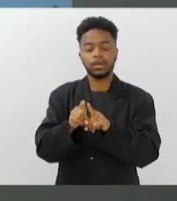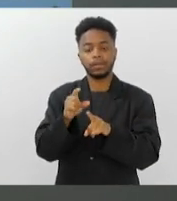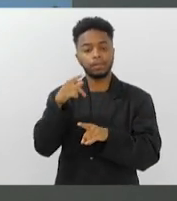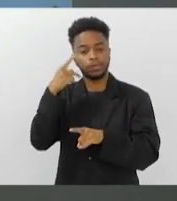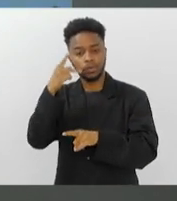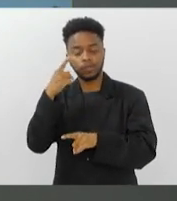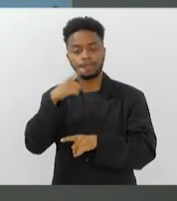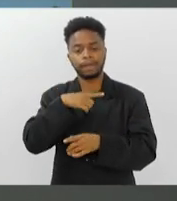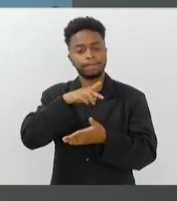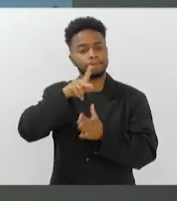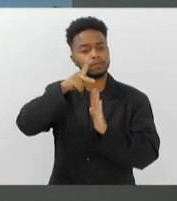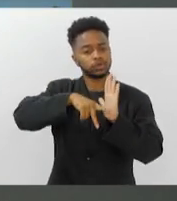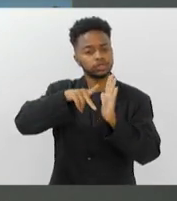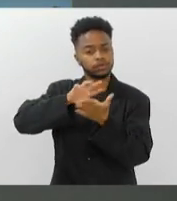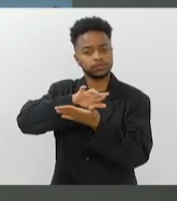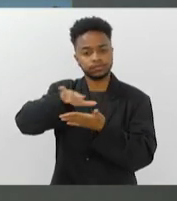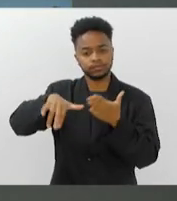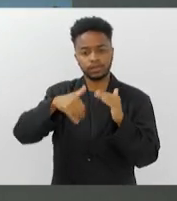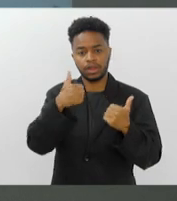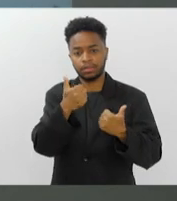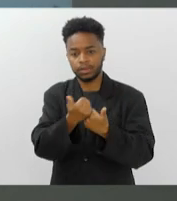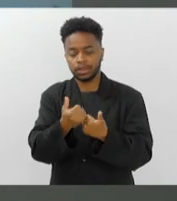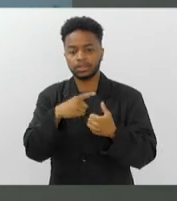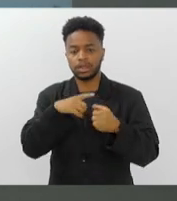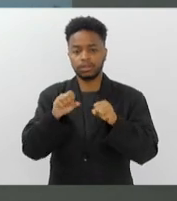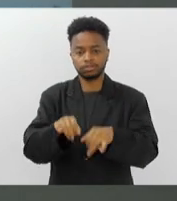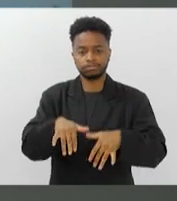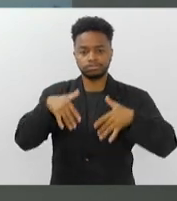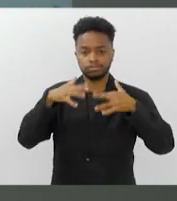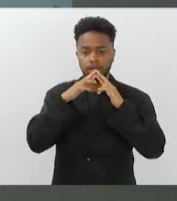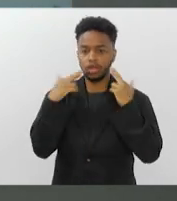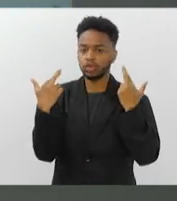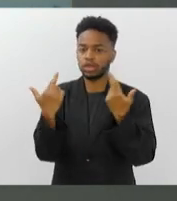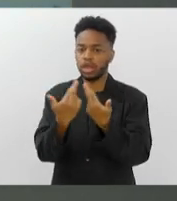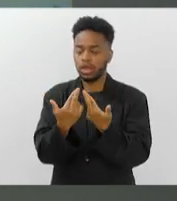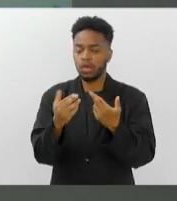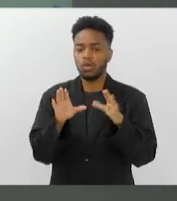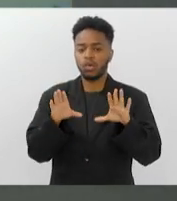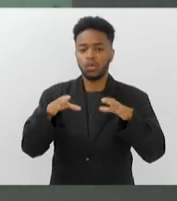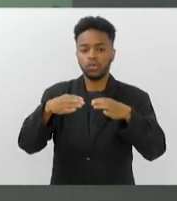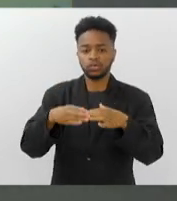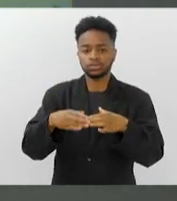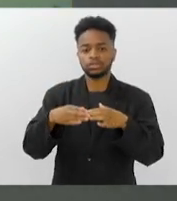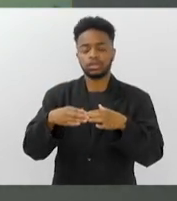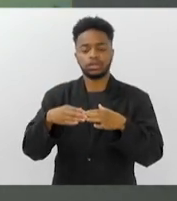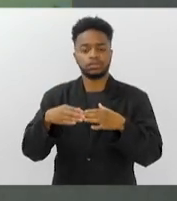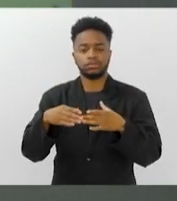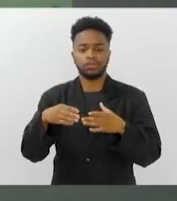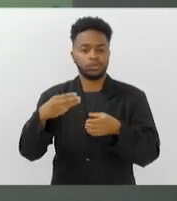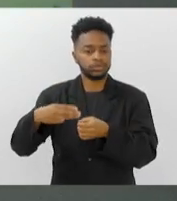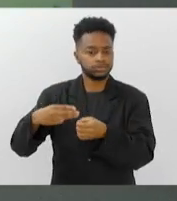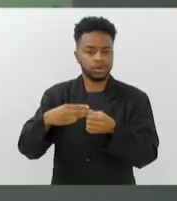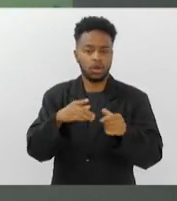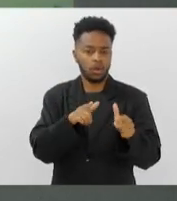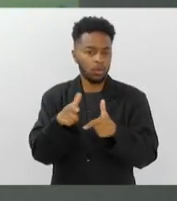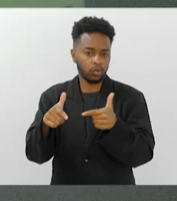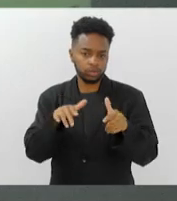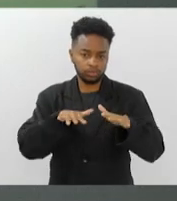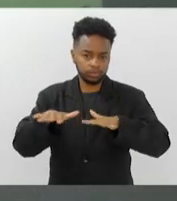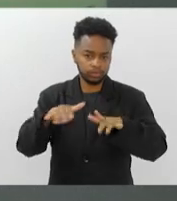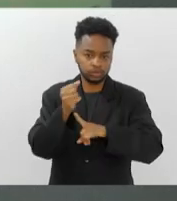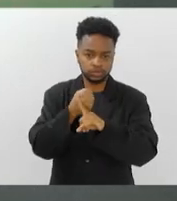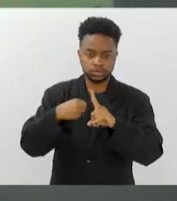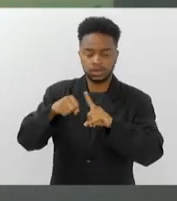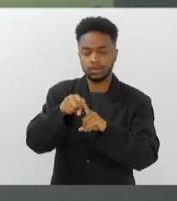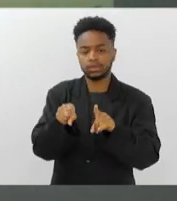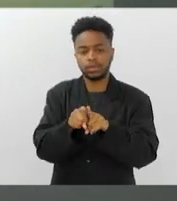foram fortalecidas desde audiências públicas reuniões de conselhos distritais municipais estaduais eh outros movimentos sociais